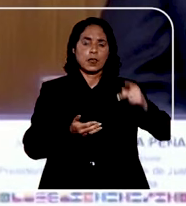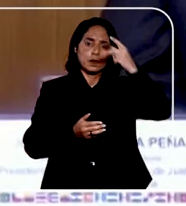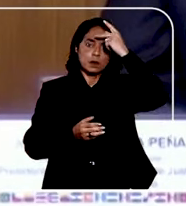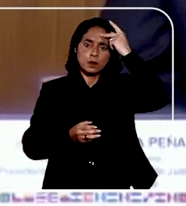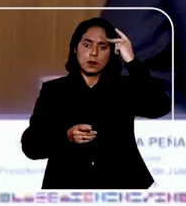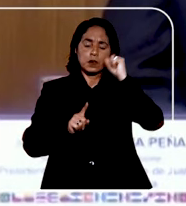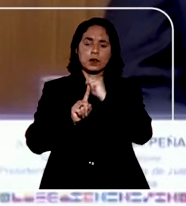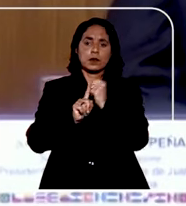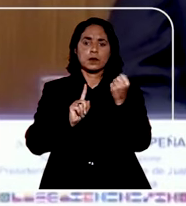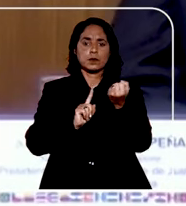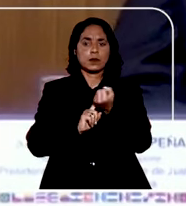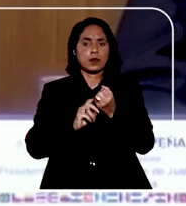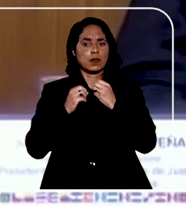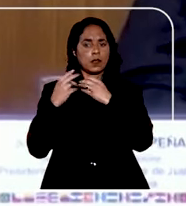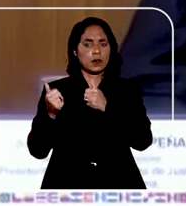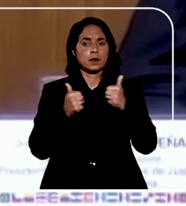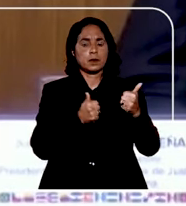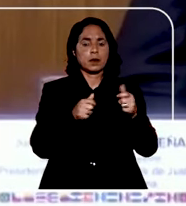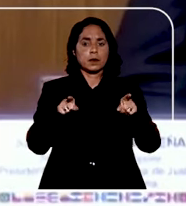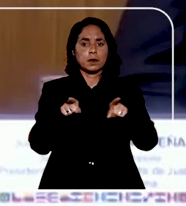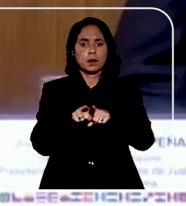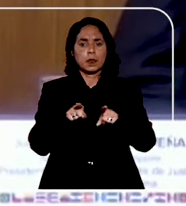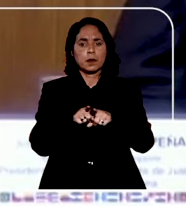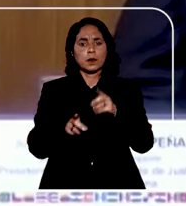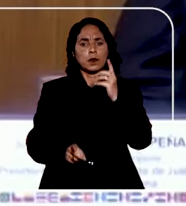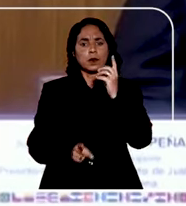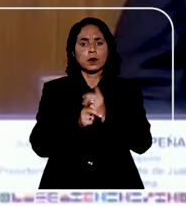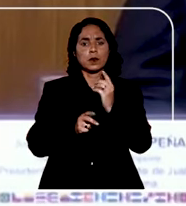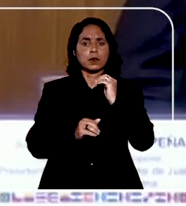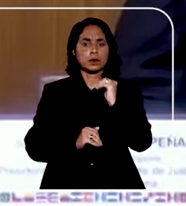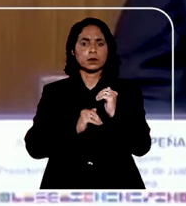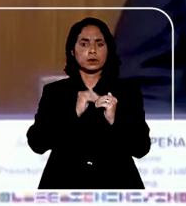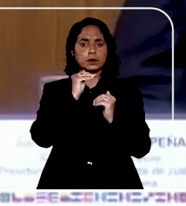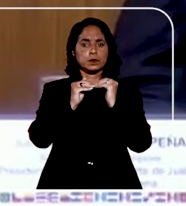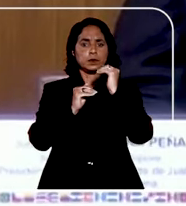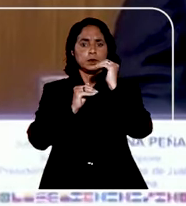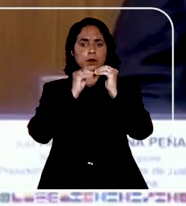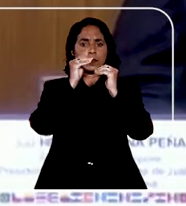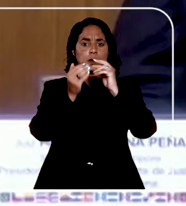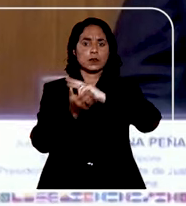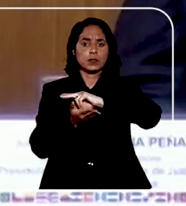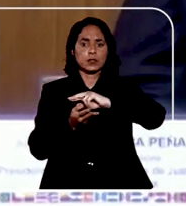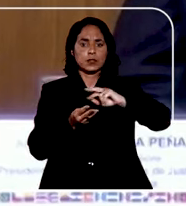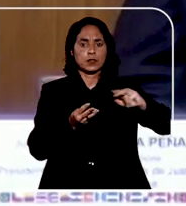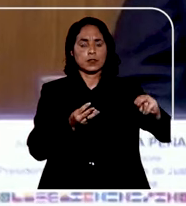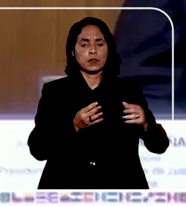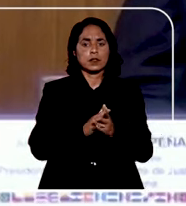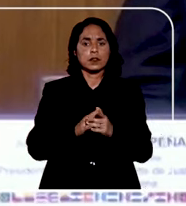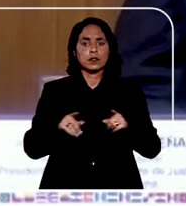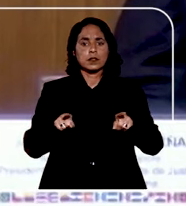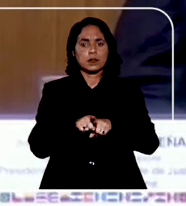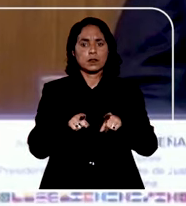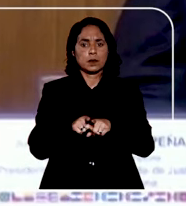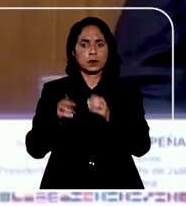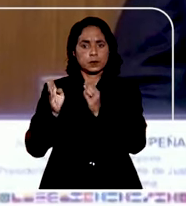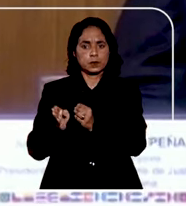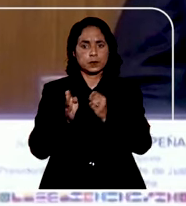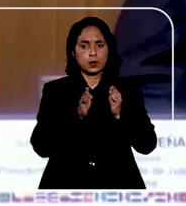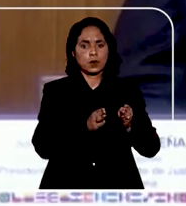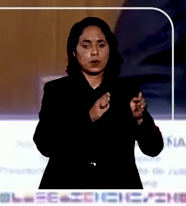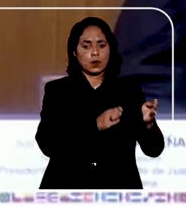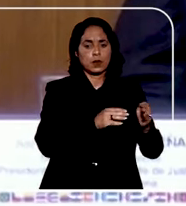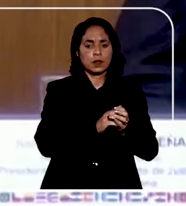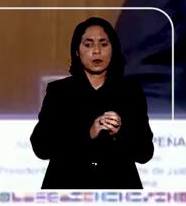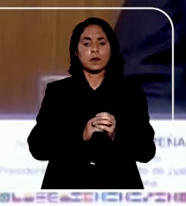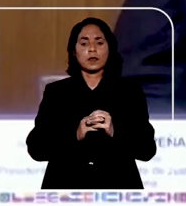identificarmos os avanços ocorridos nas atividades das comissões e estruturas permanentes e na rede